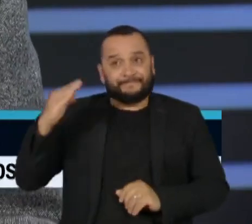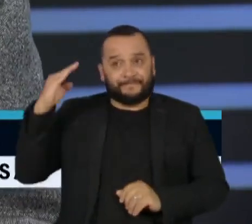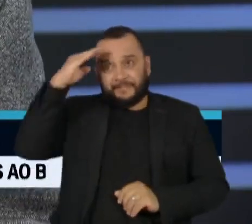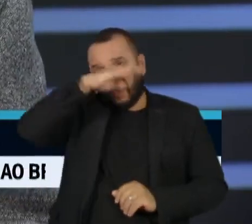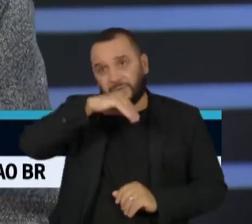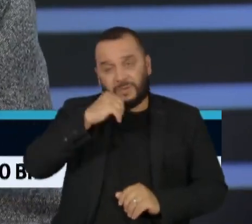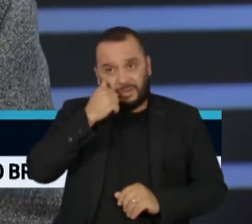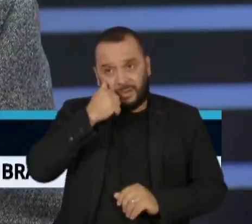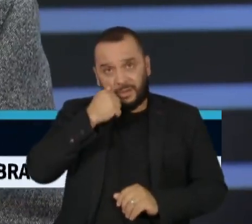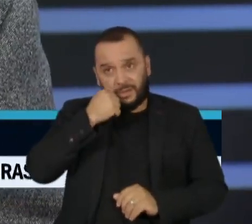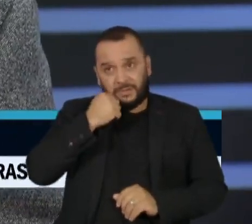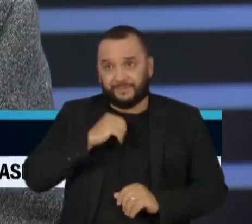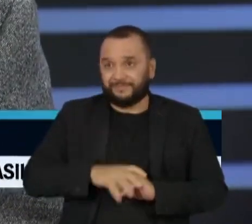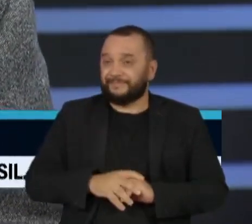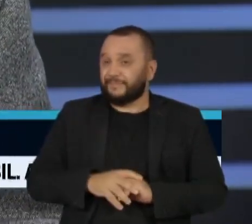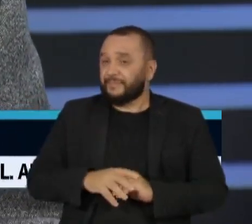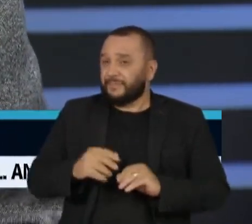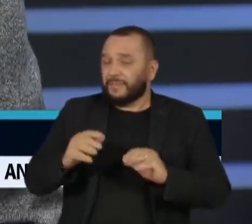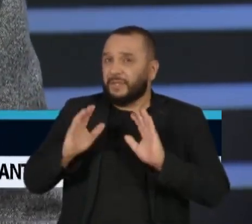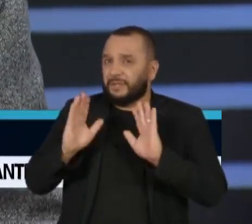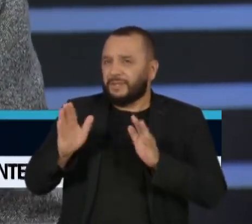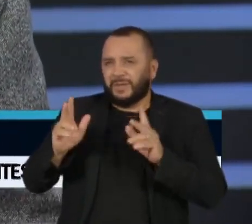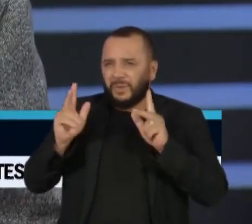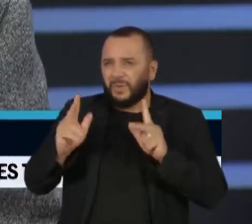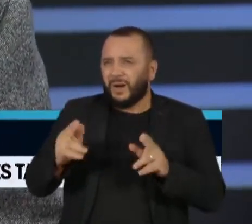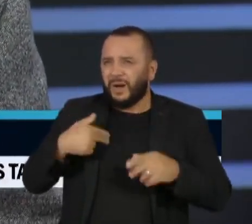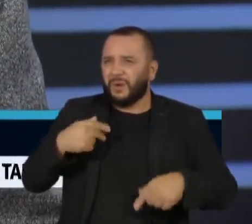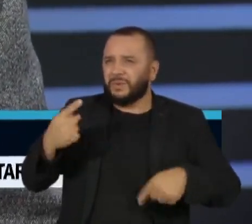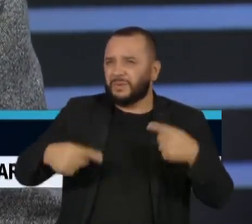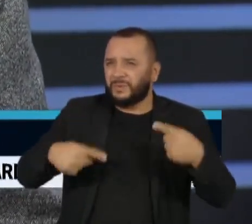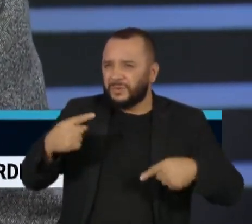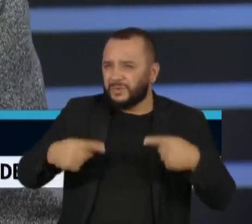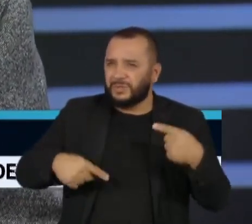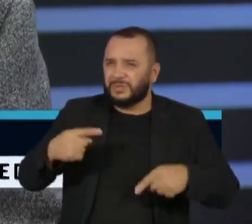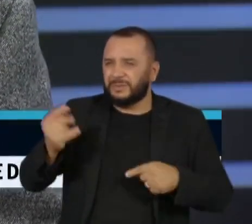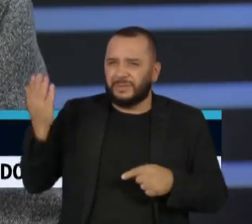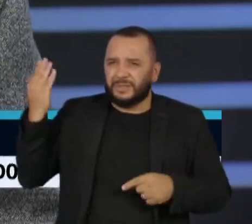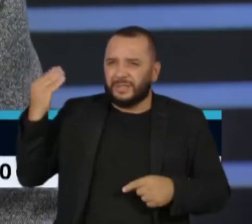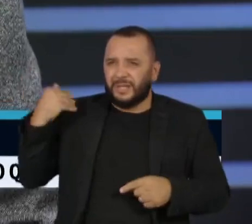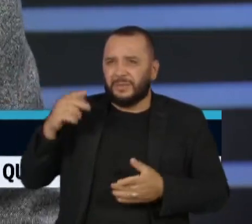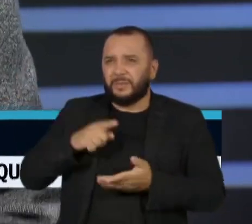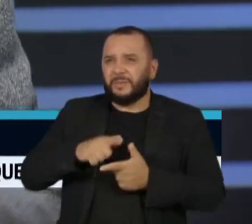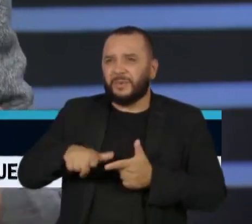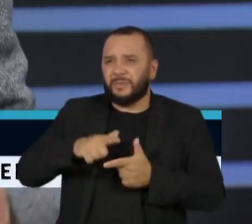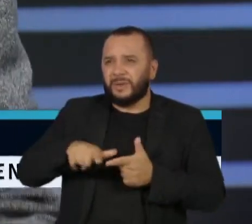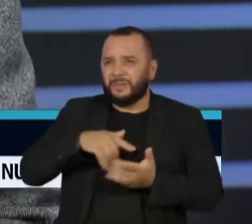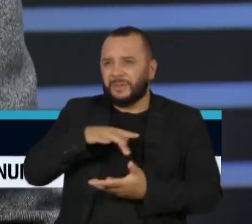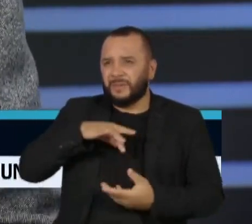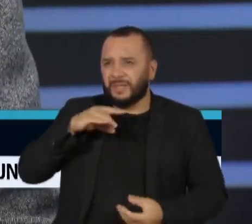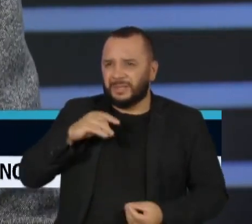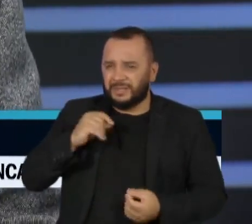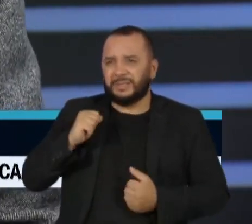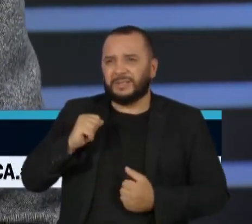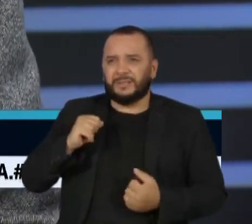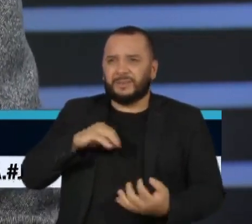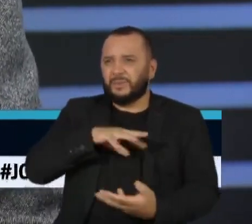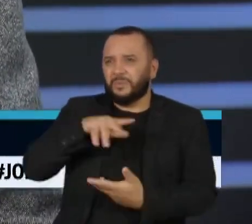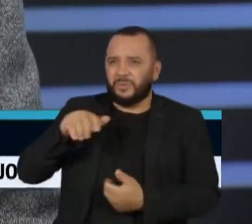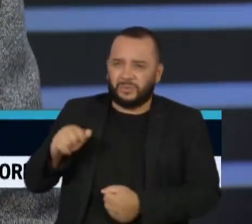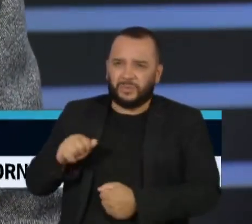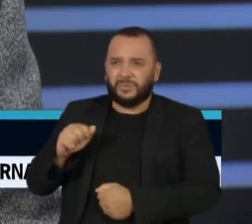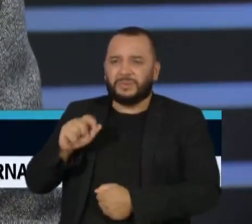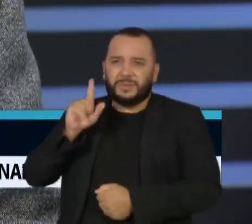que muitos que discutiram antes da pandemia problemas da Democracia cientistas políticos pelo mundo americanos Ingleses